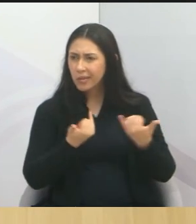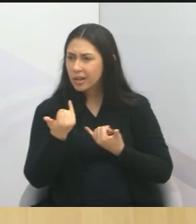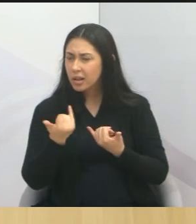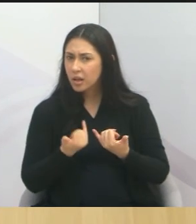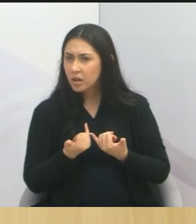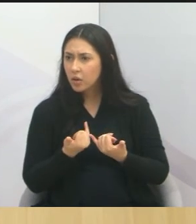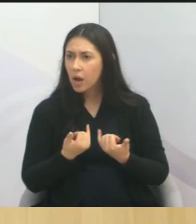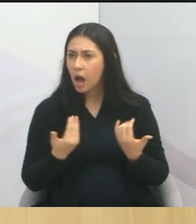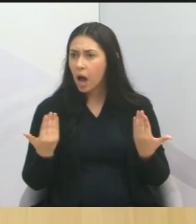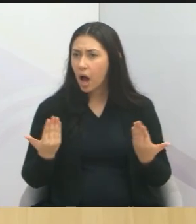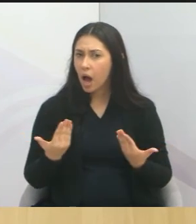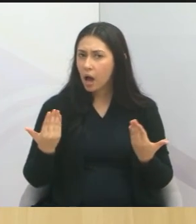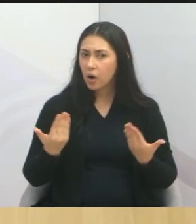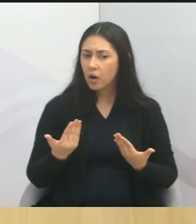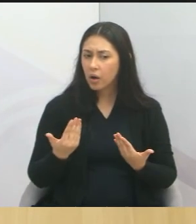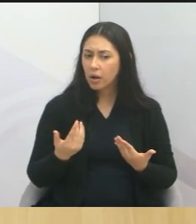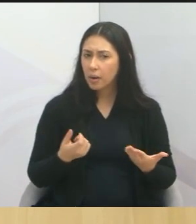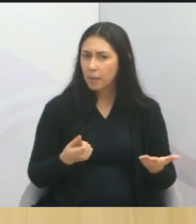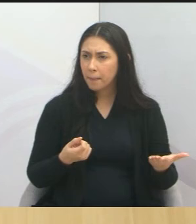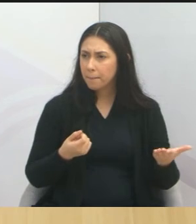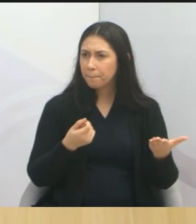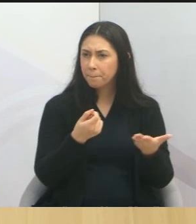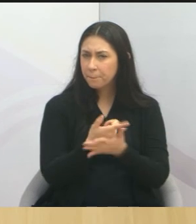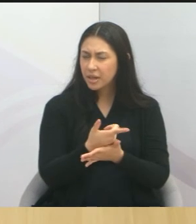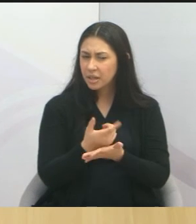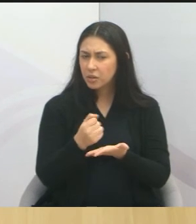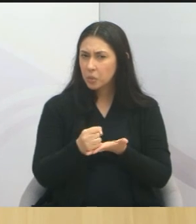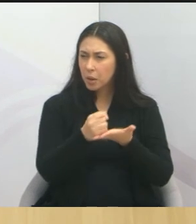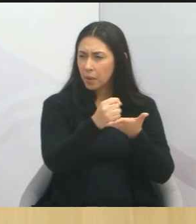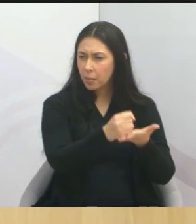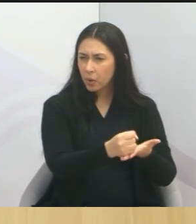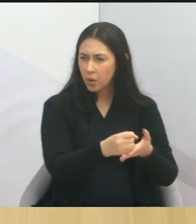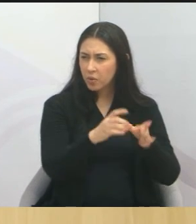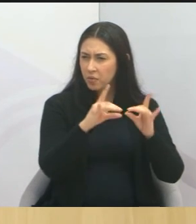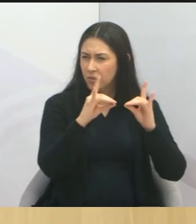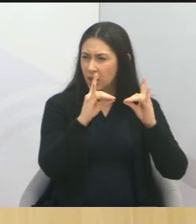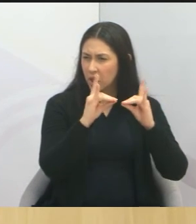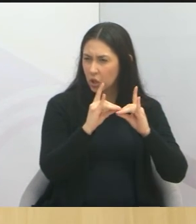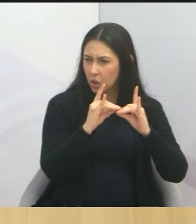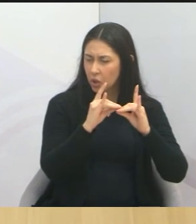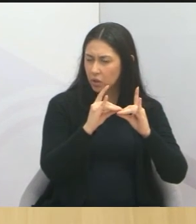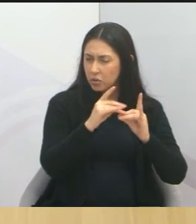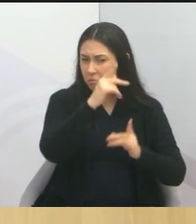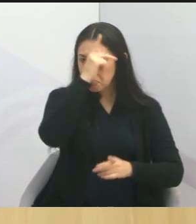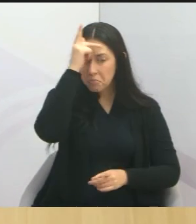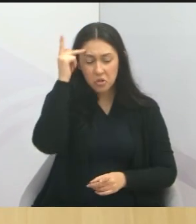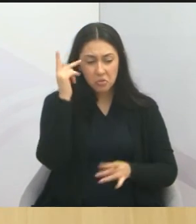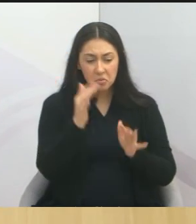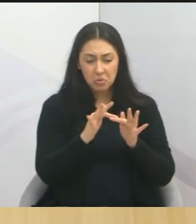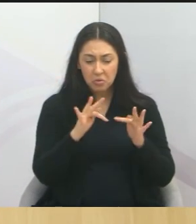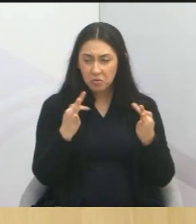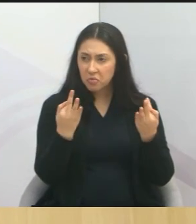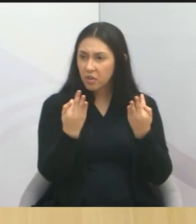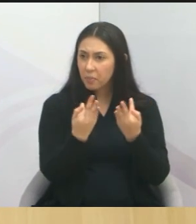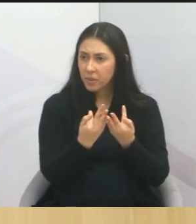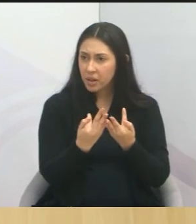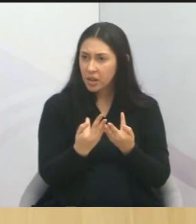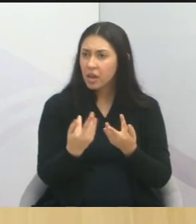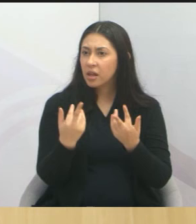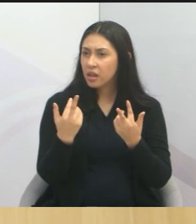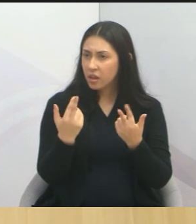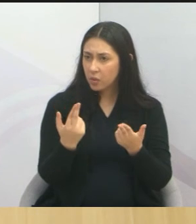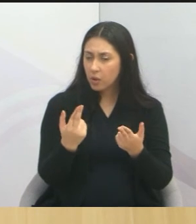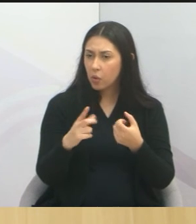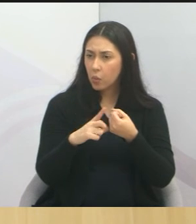não está sendo realizado o pagamento do auxílio-funeral para pessoas da família conforme